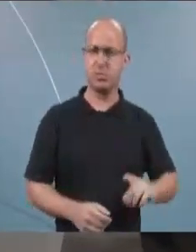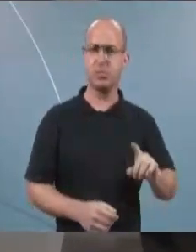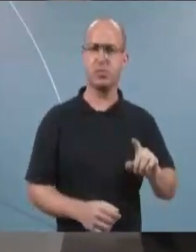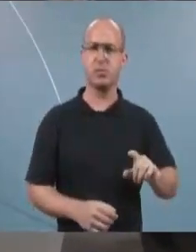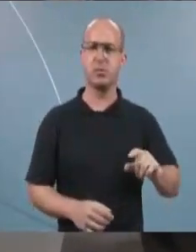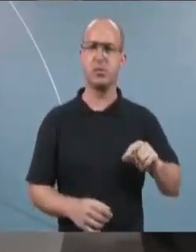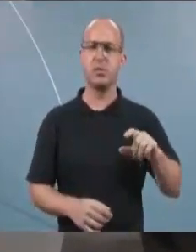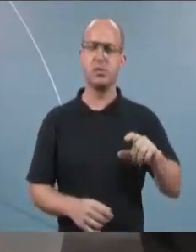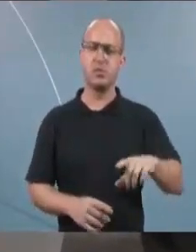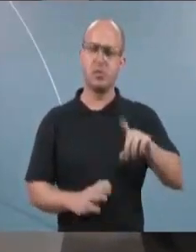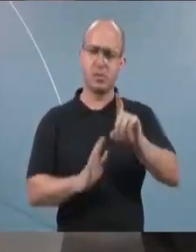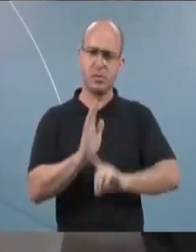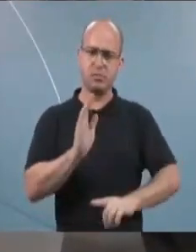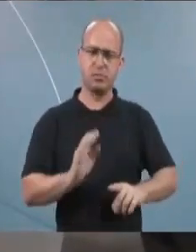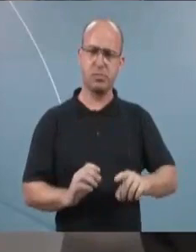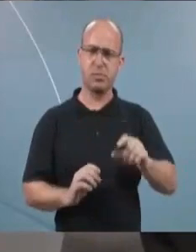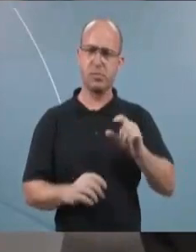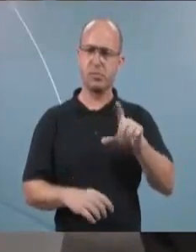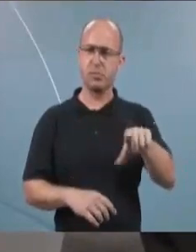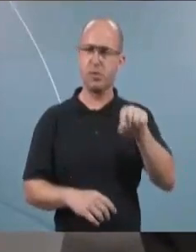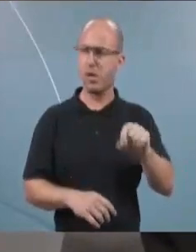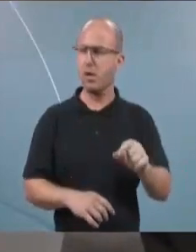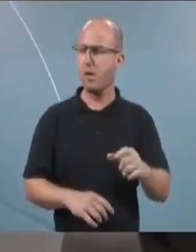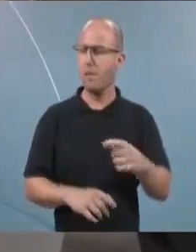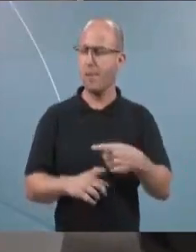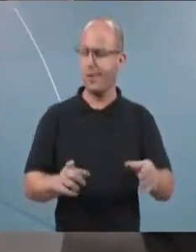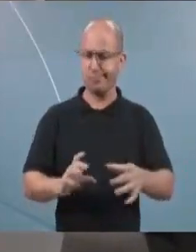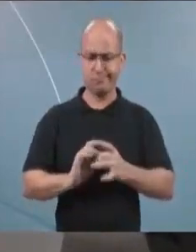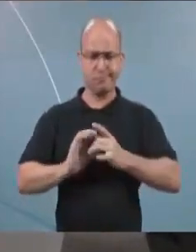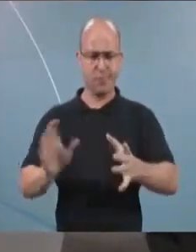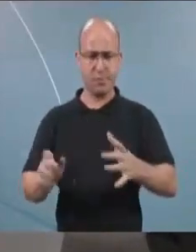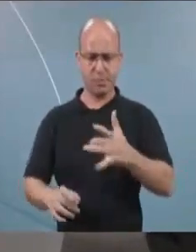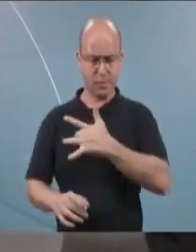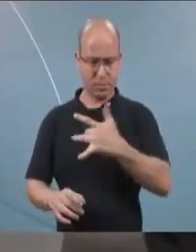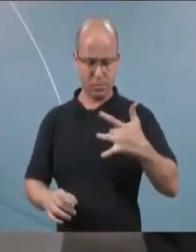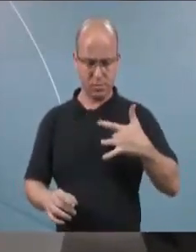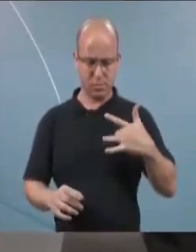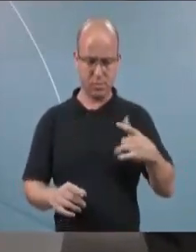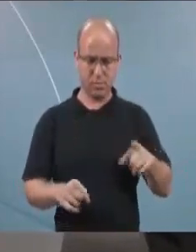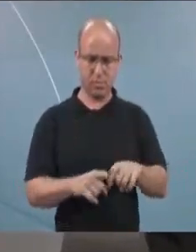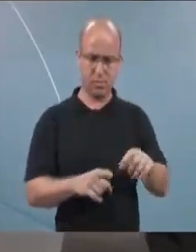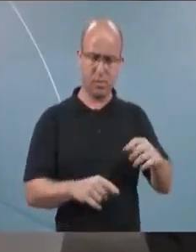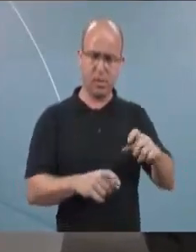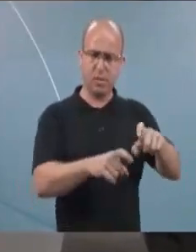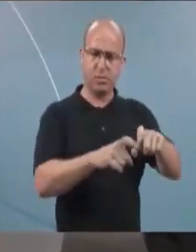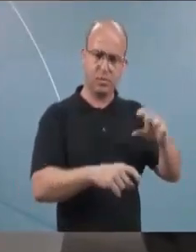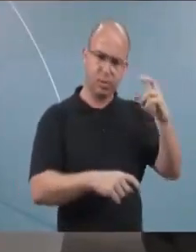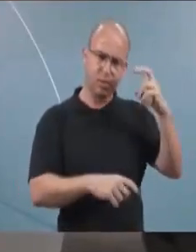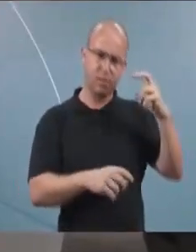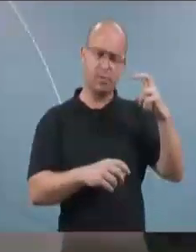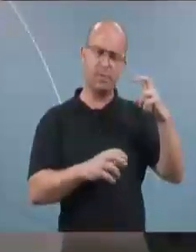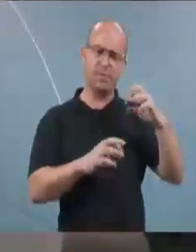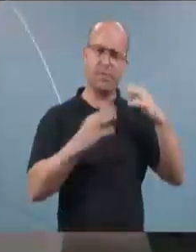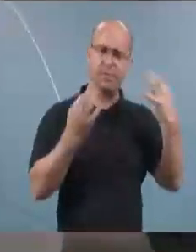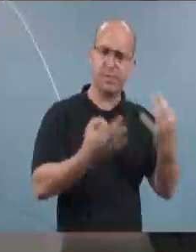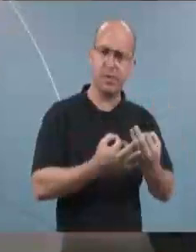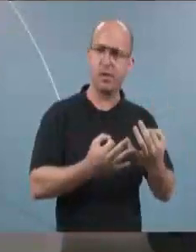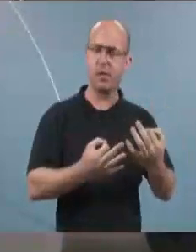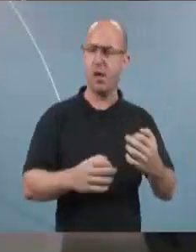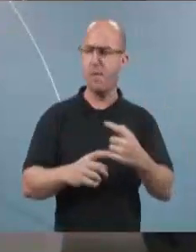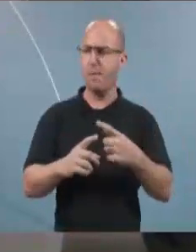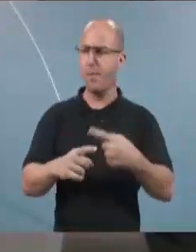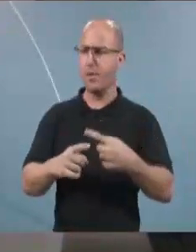indicar igualmente mas não liberado nem PR saúde nem PR Agricultura Familiar nada de minhas emendas porque carnaval não vai